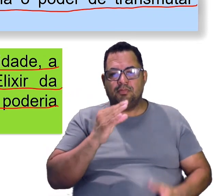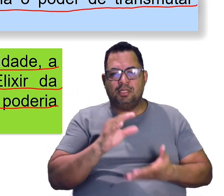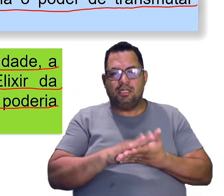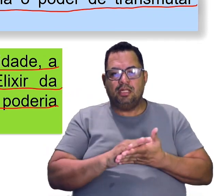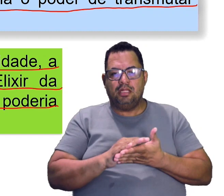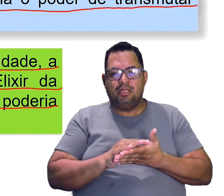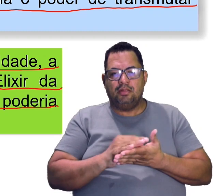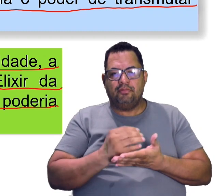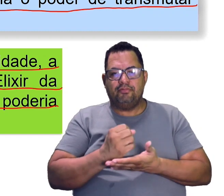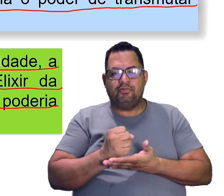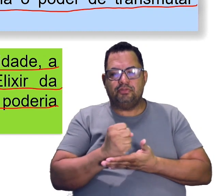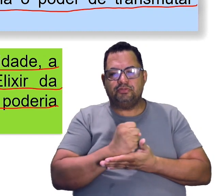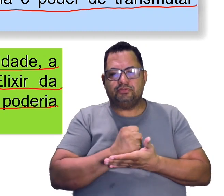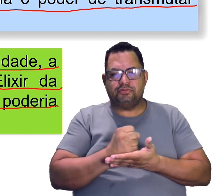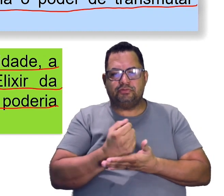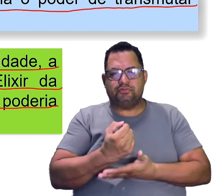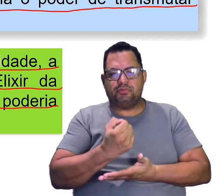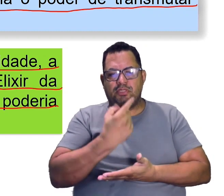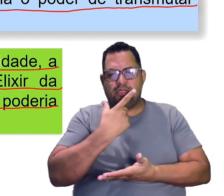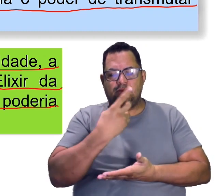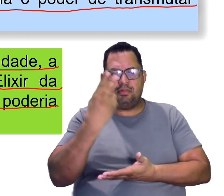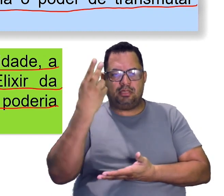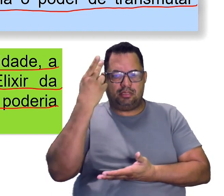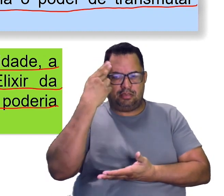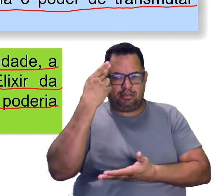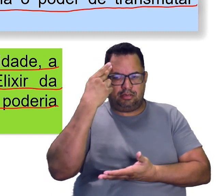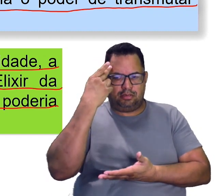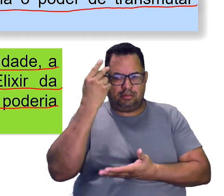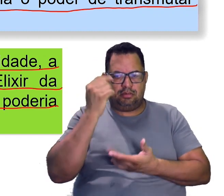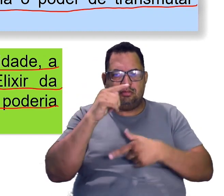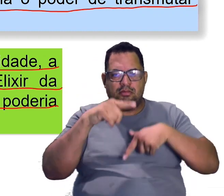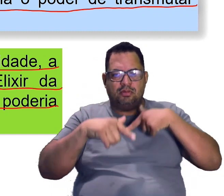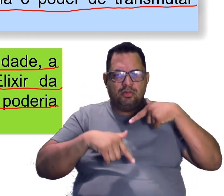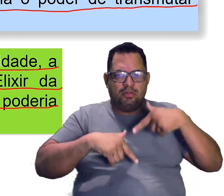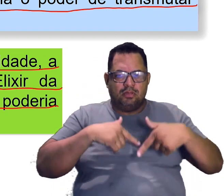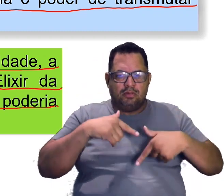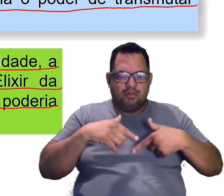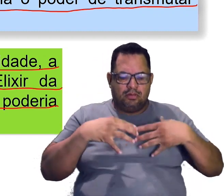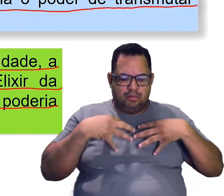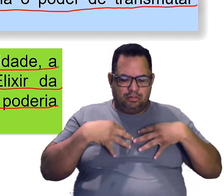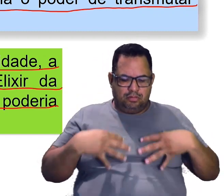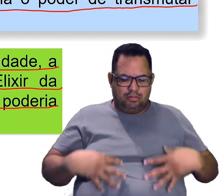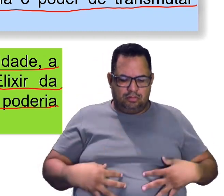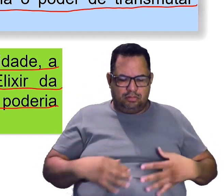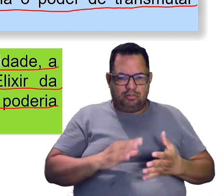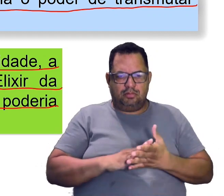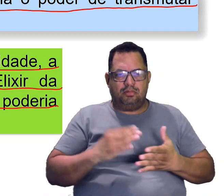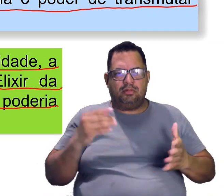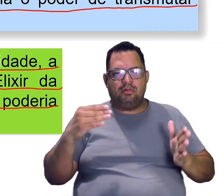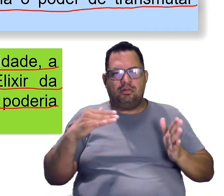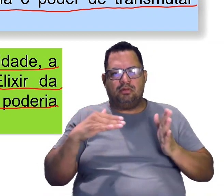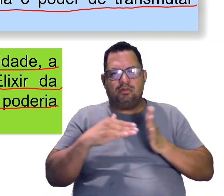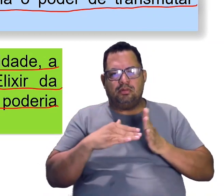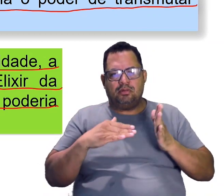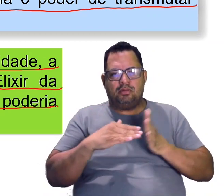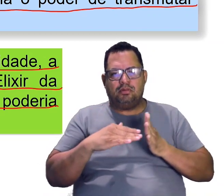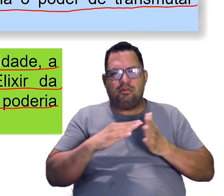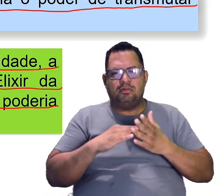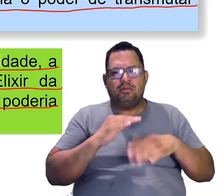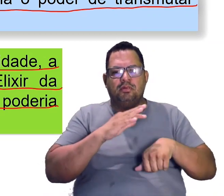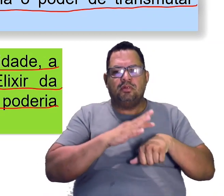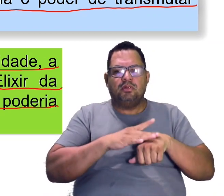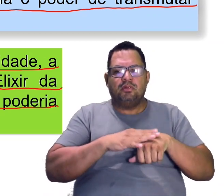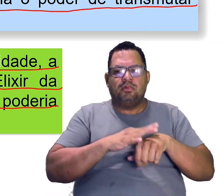medicamentos naturais, né? Que com certeza atuavam no organismo, inibindo a presença de algumas doenças, e